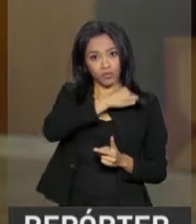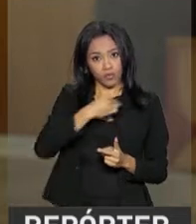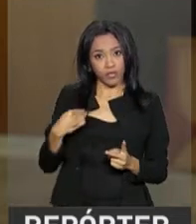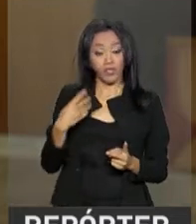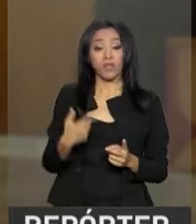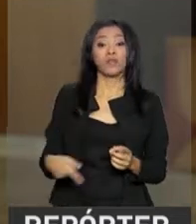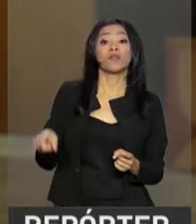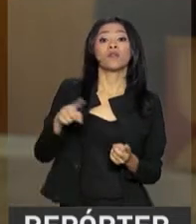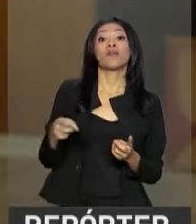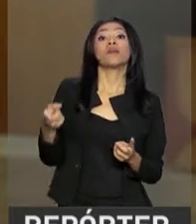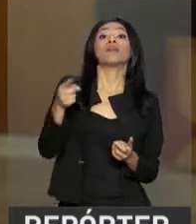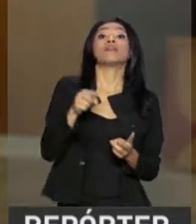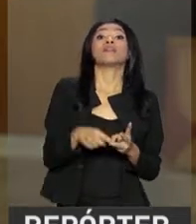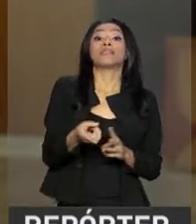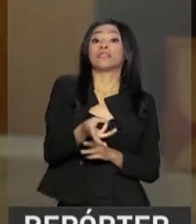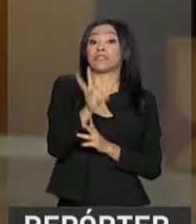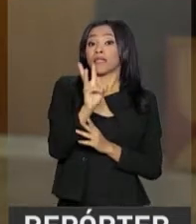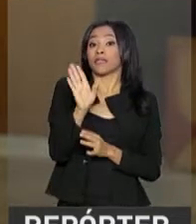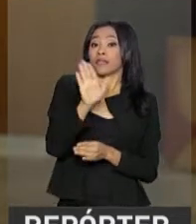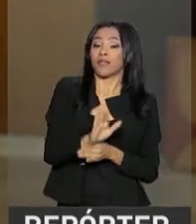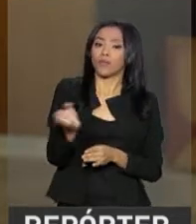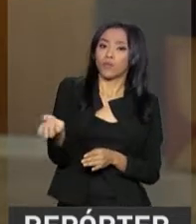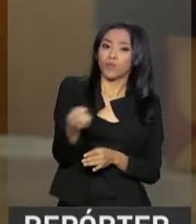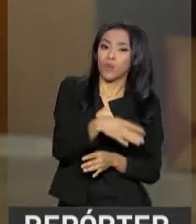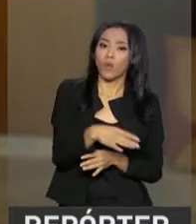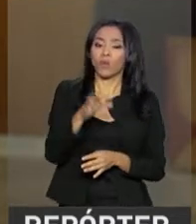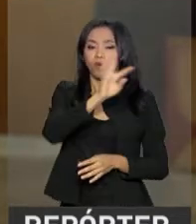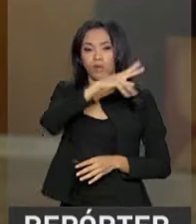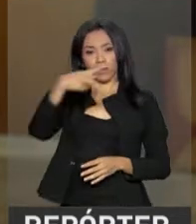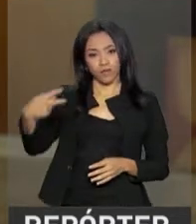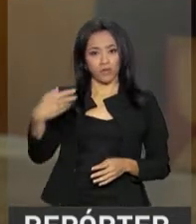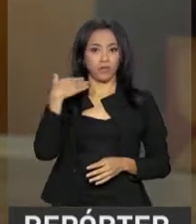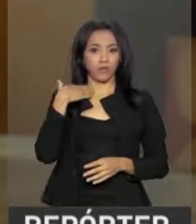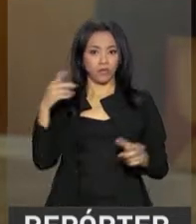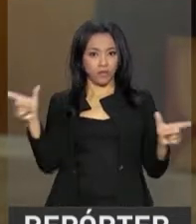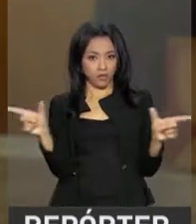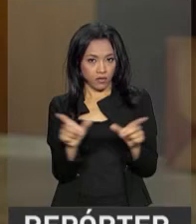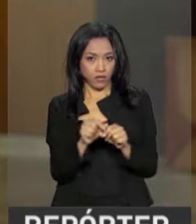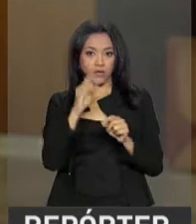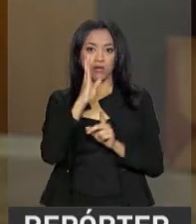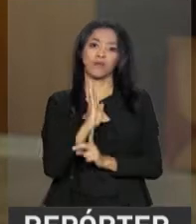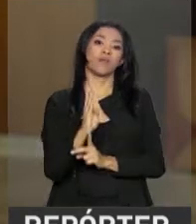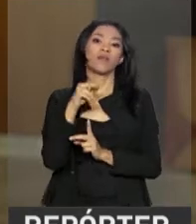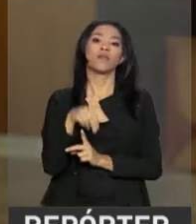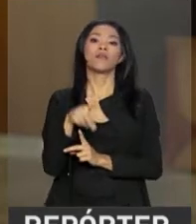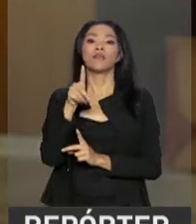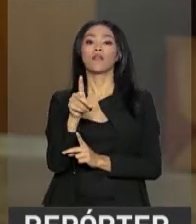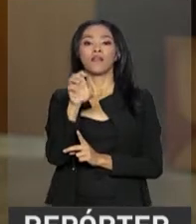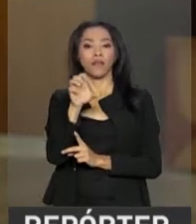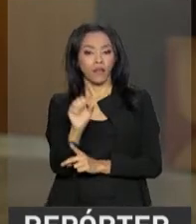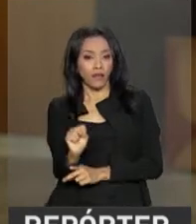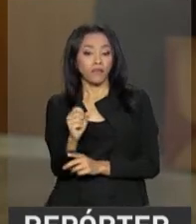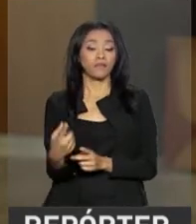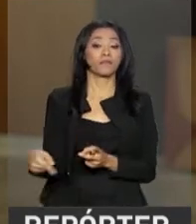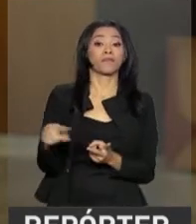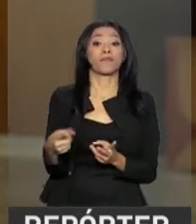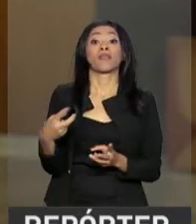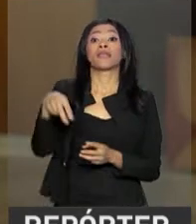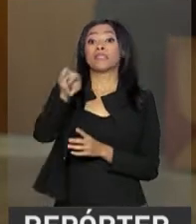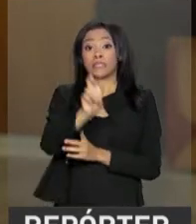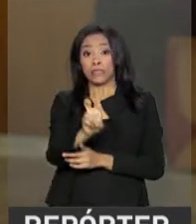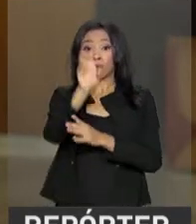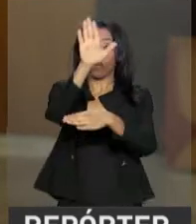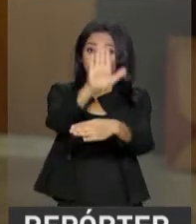é o novo presidente do BNDES, Diogo Oliveira. Às 5 horas da tarde, o presidente recebe o